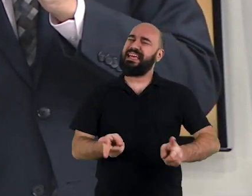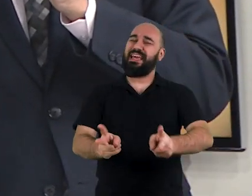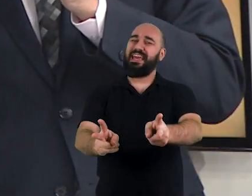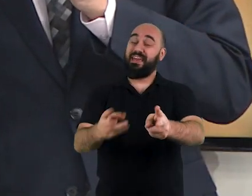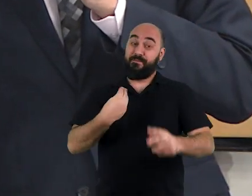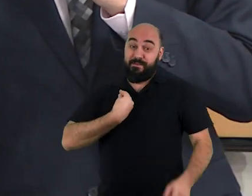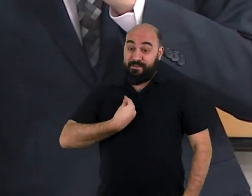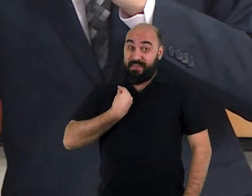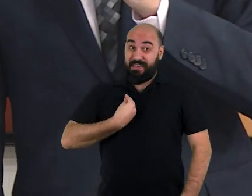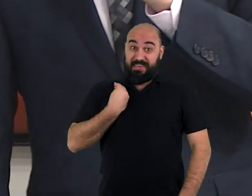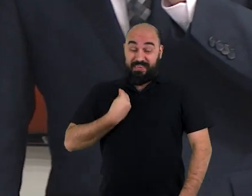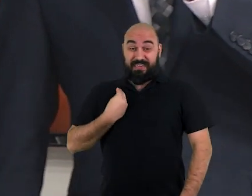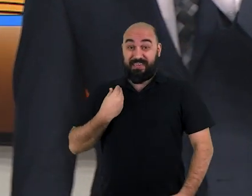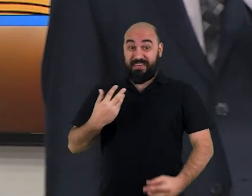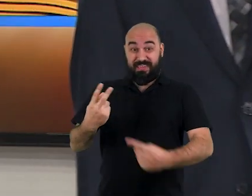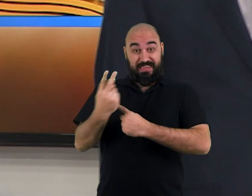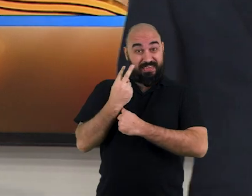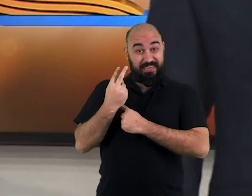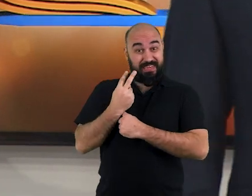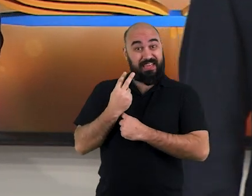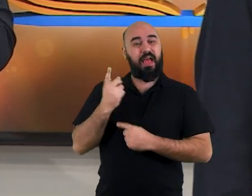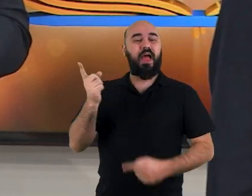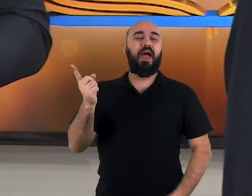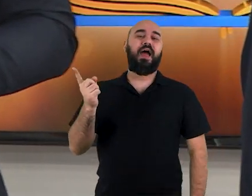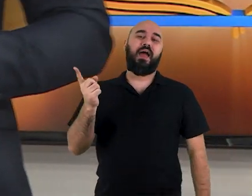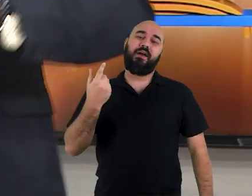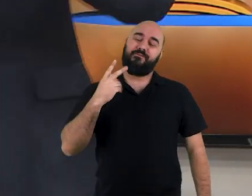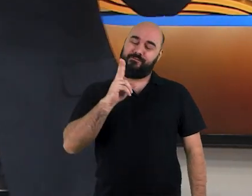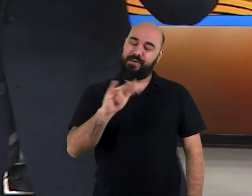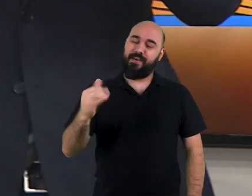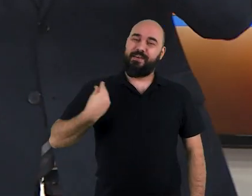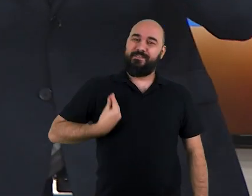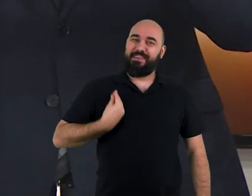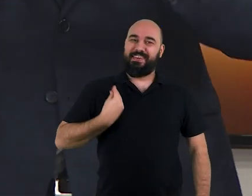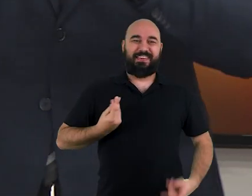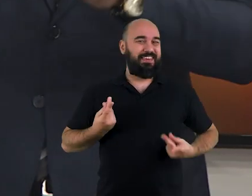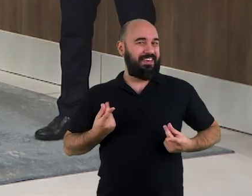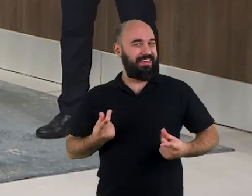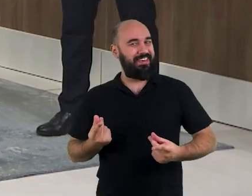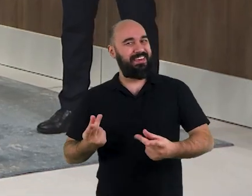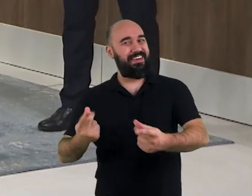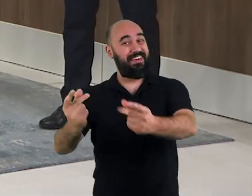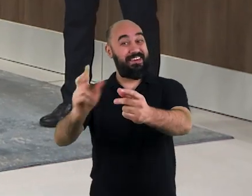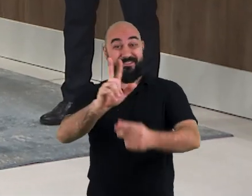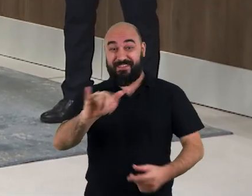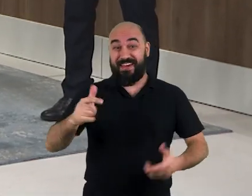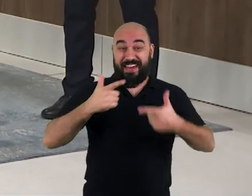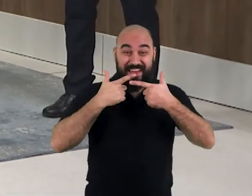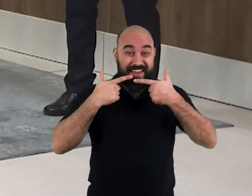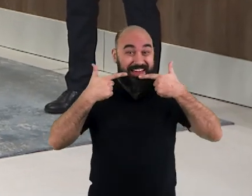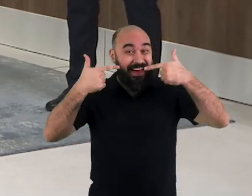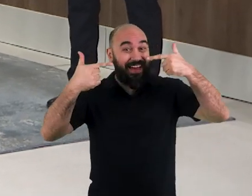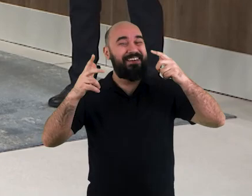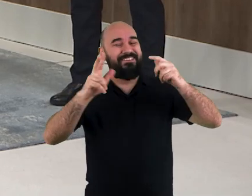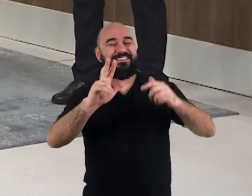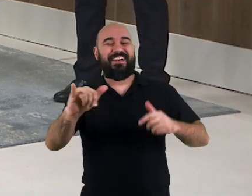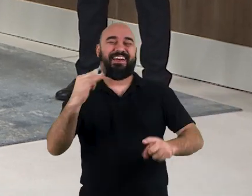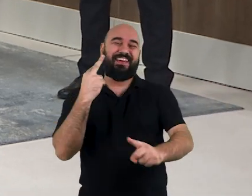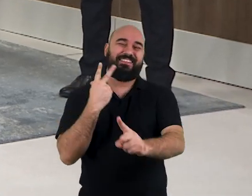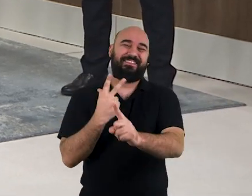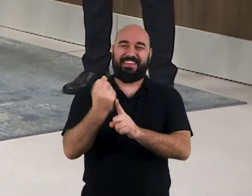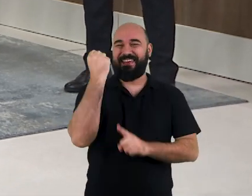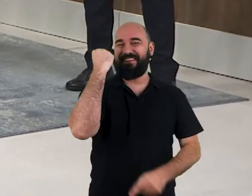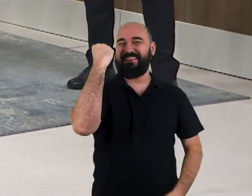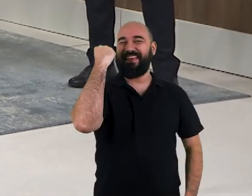seu existir, você vai viver, você vai sorrir, você vai